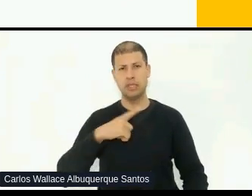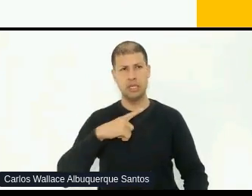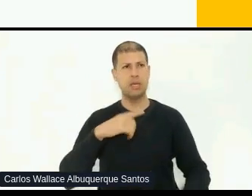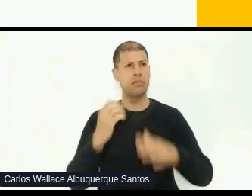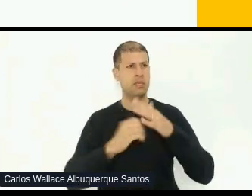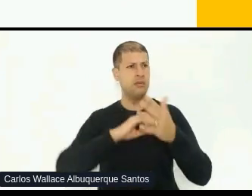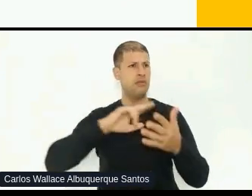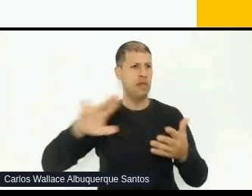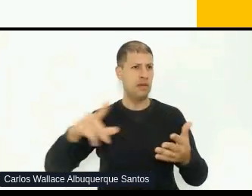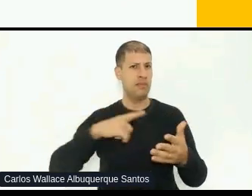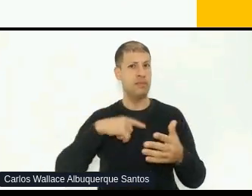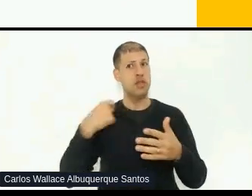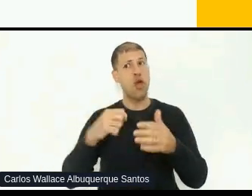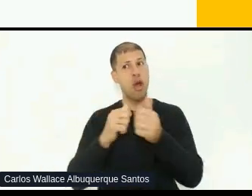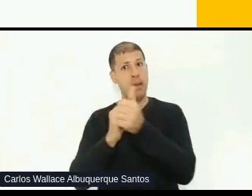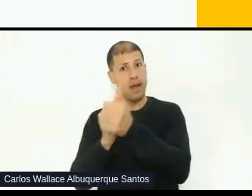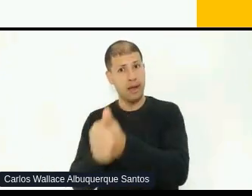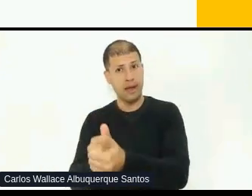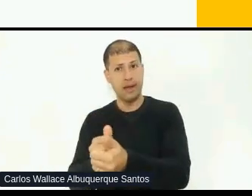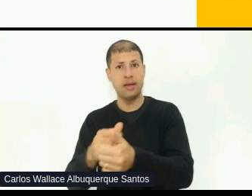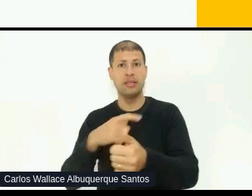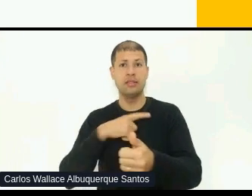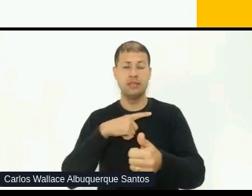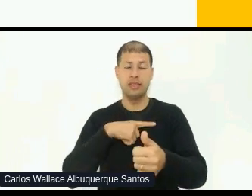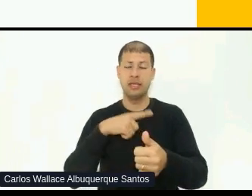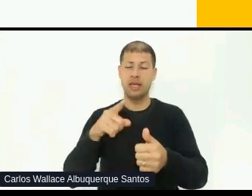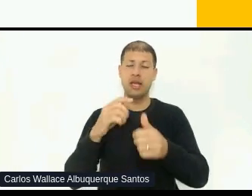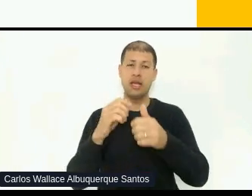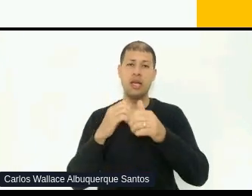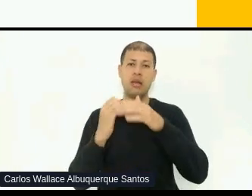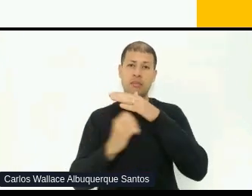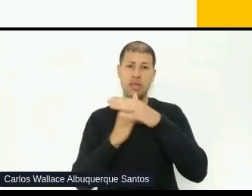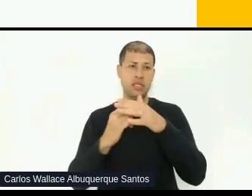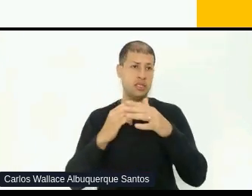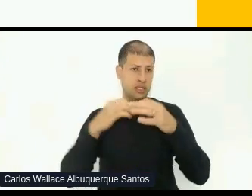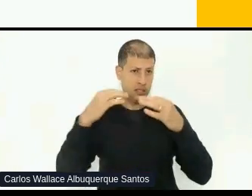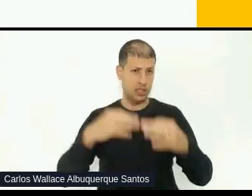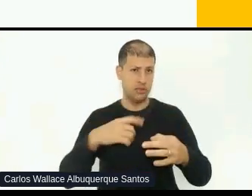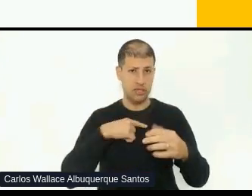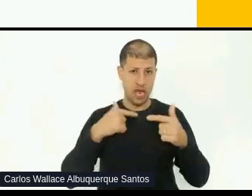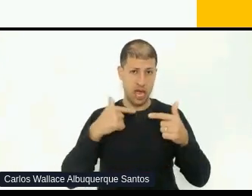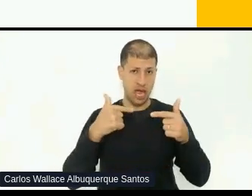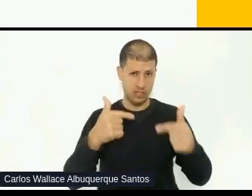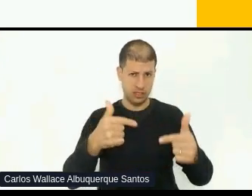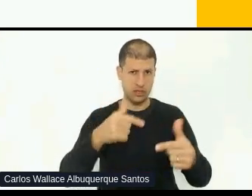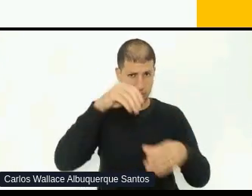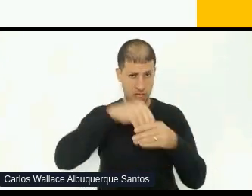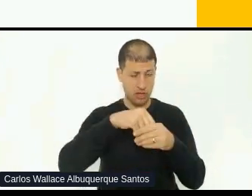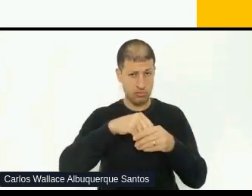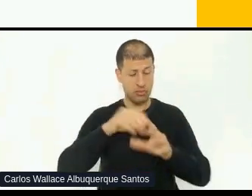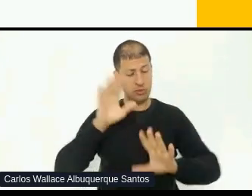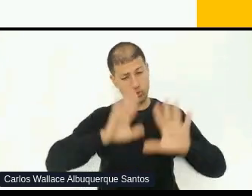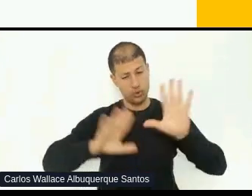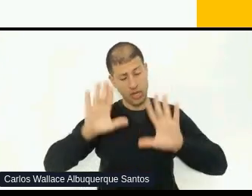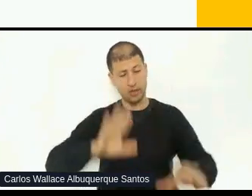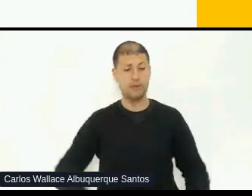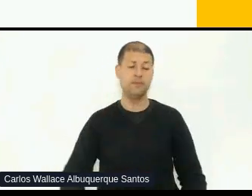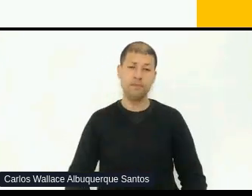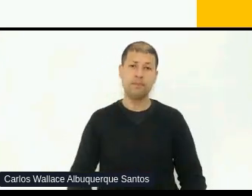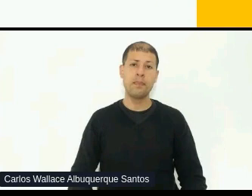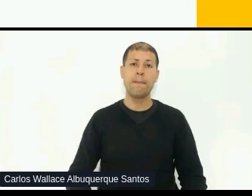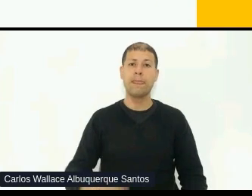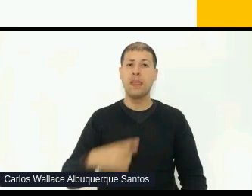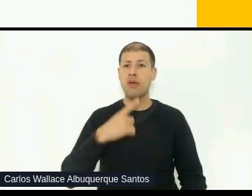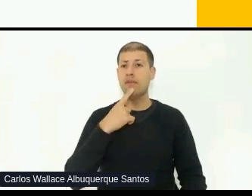que tem que acompanhar. Será que essas empresas, de fato, têm ações dentro dela? Tem que tomar cuidado com isso. Né? Então, a partir do momento que eu